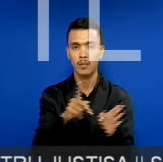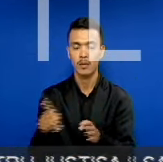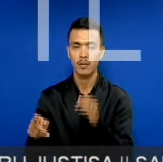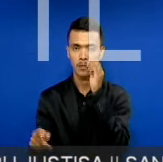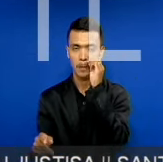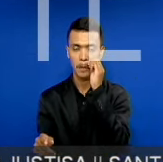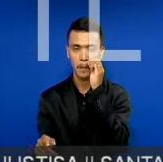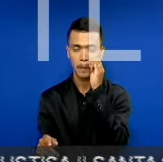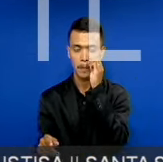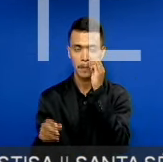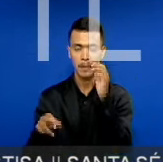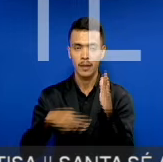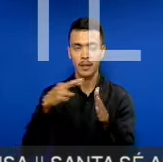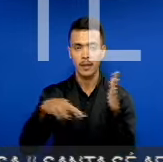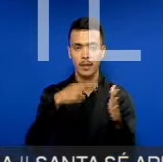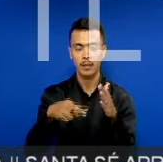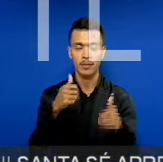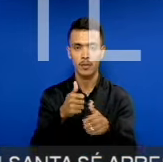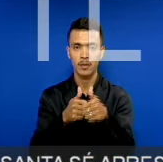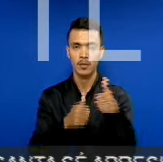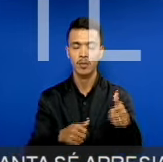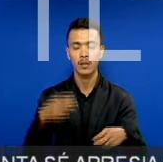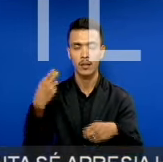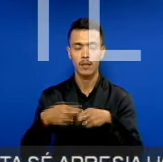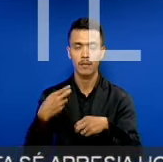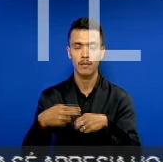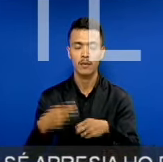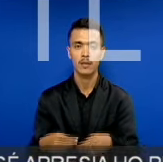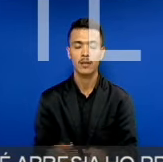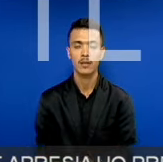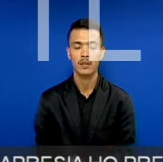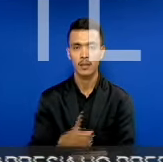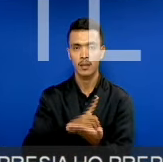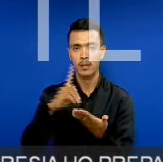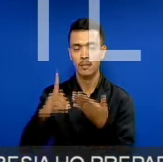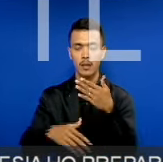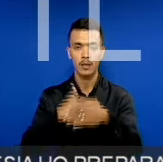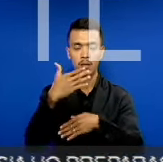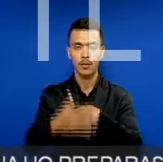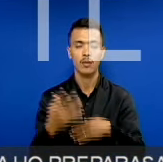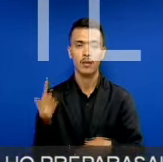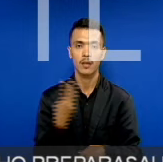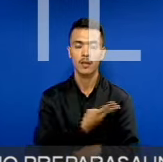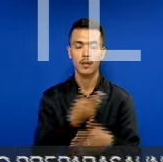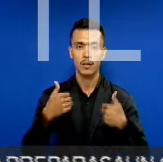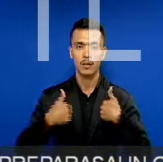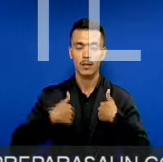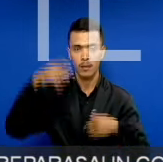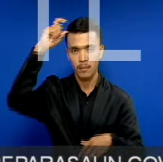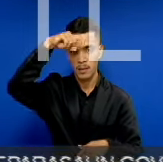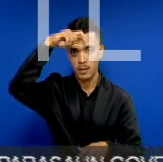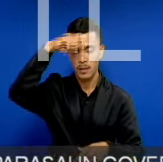regras arneita cumpri, calendário nita cumpri rigorosamente, e ba semana oi, e te si ia peritu sernebe